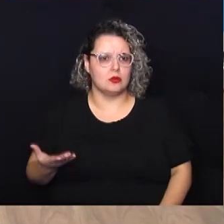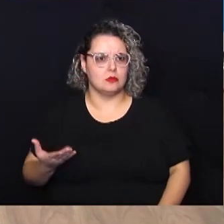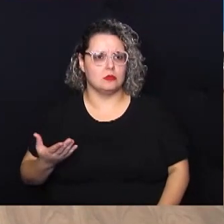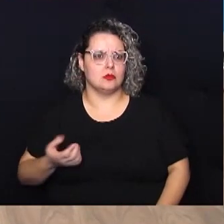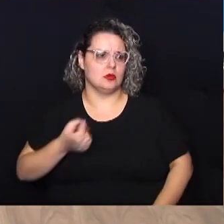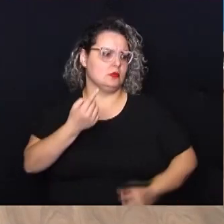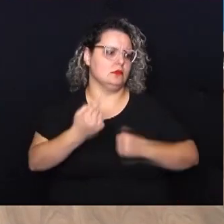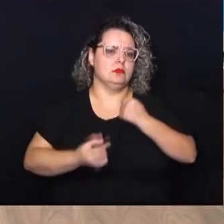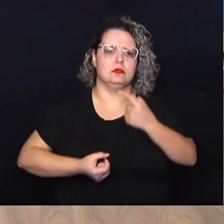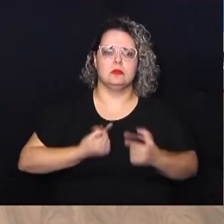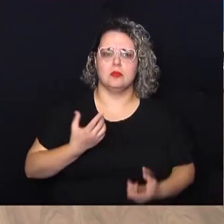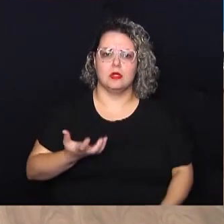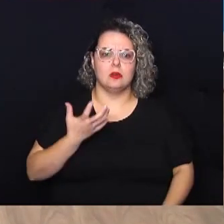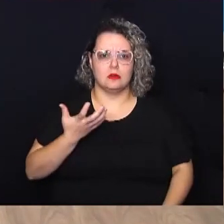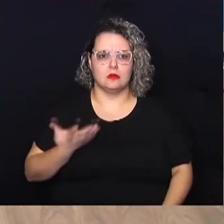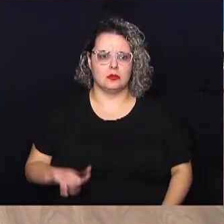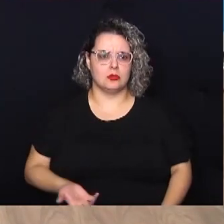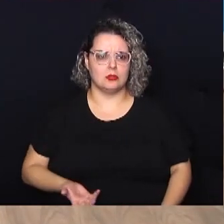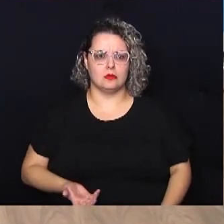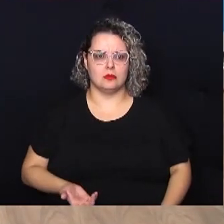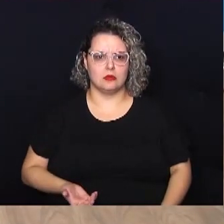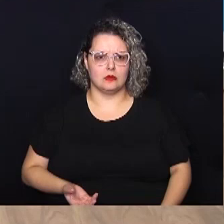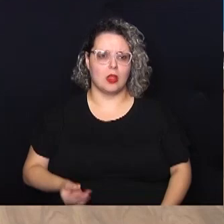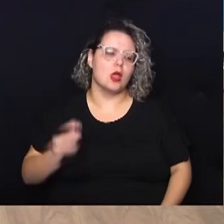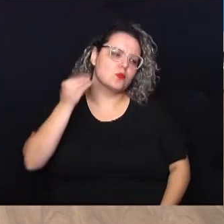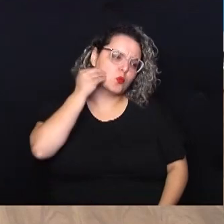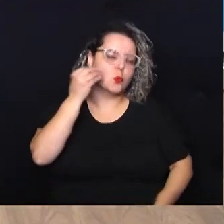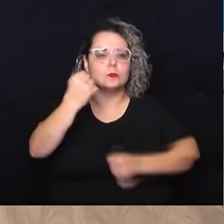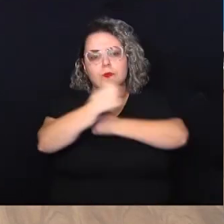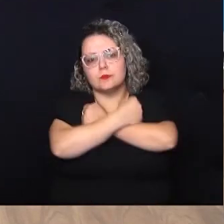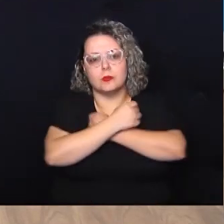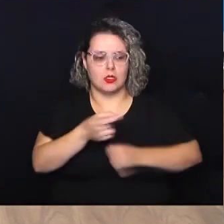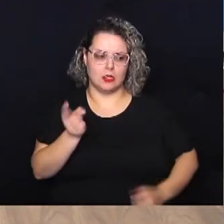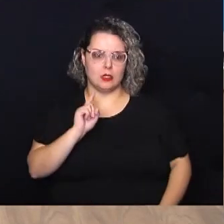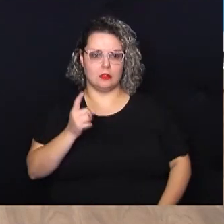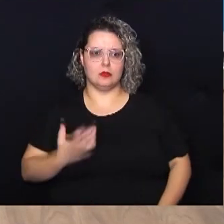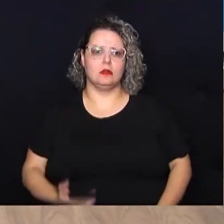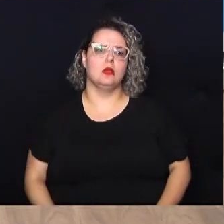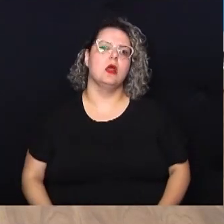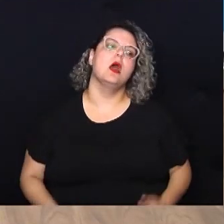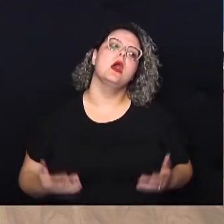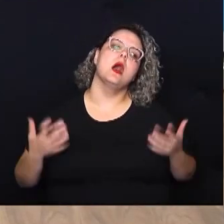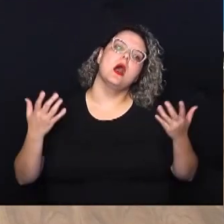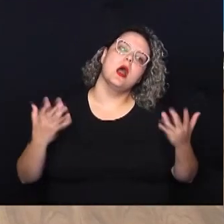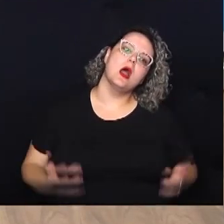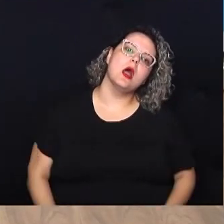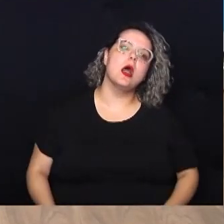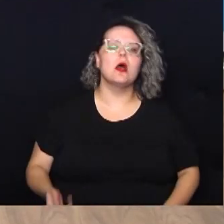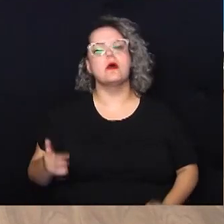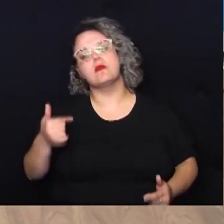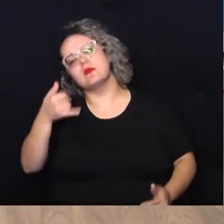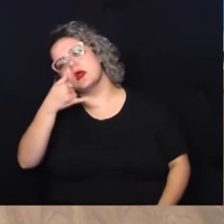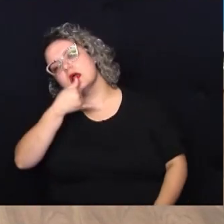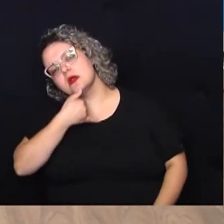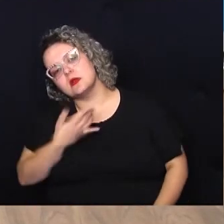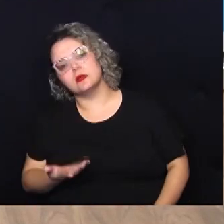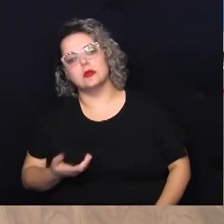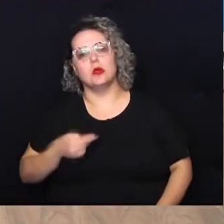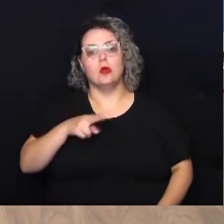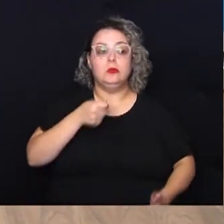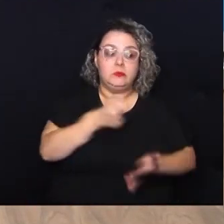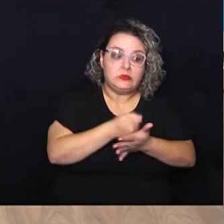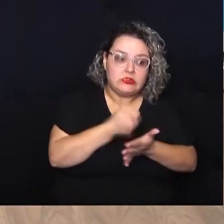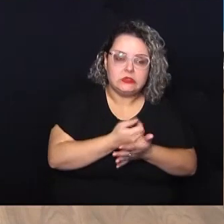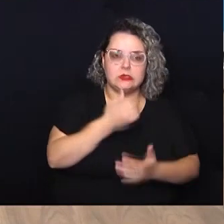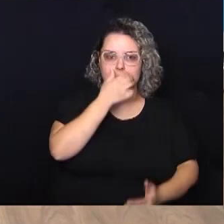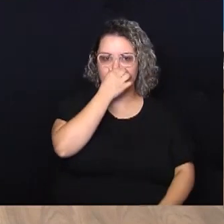alguém queria pedir um beijo, um abraço, você falou não, e aí a pessoa falou, mas eu vou ficar chateada, ou forçou uma situação,